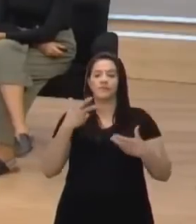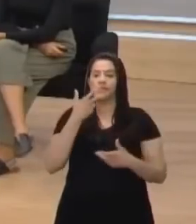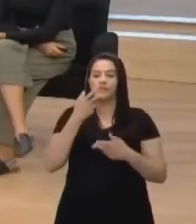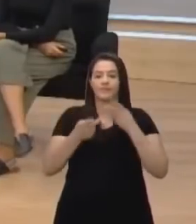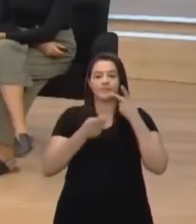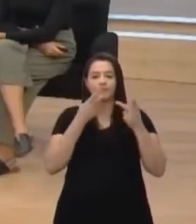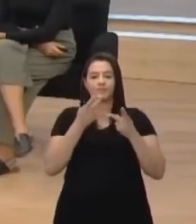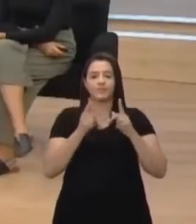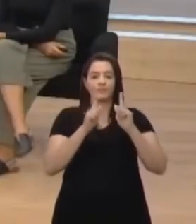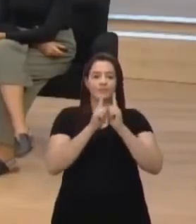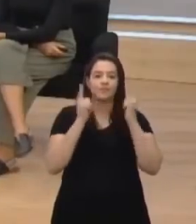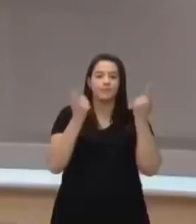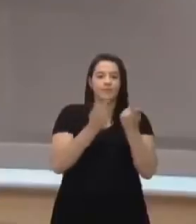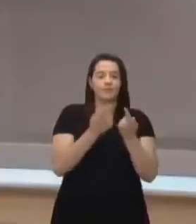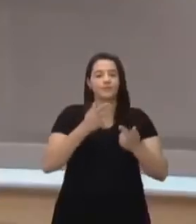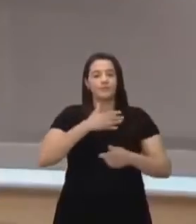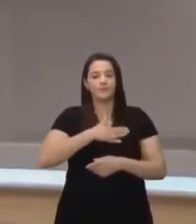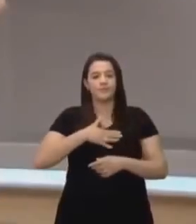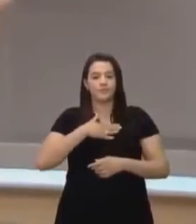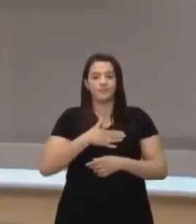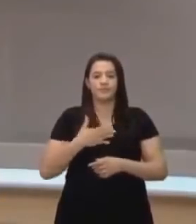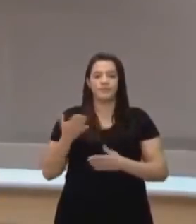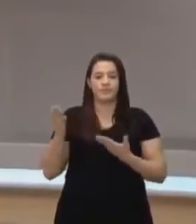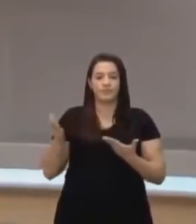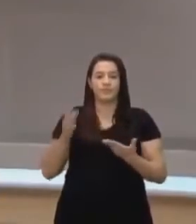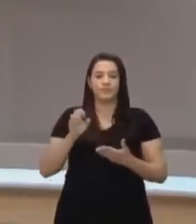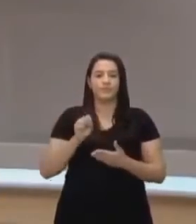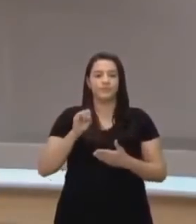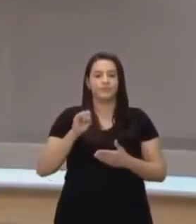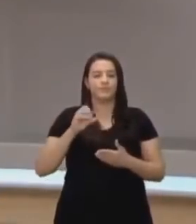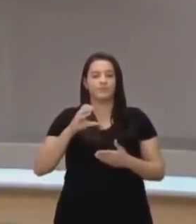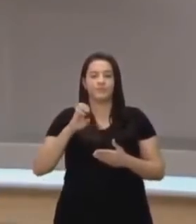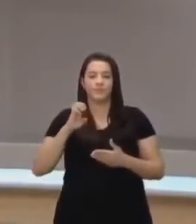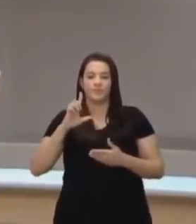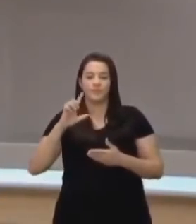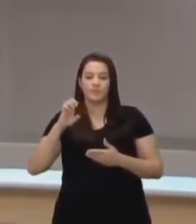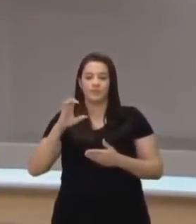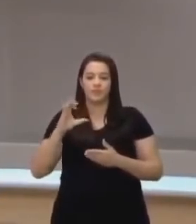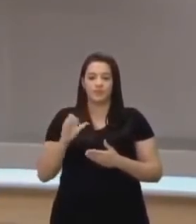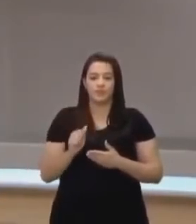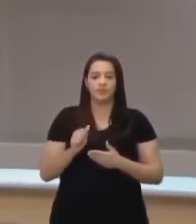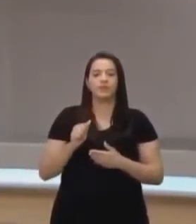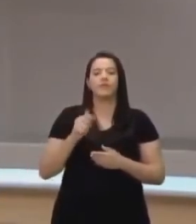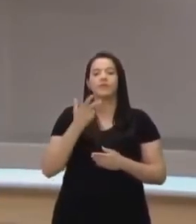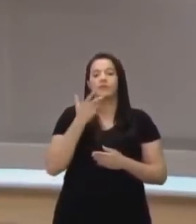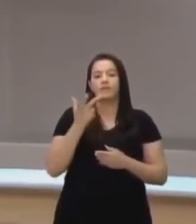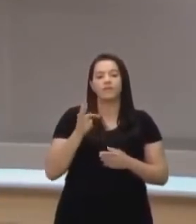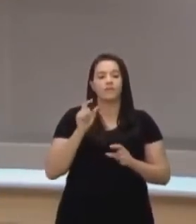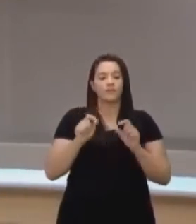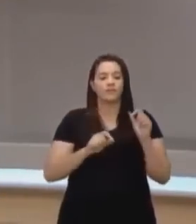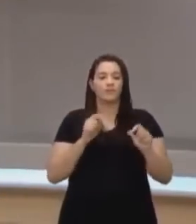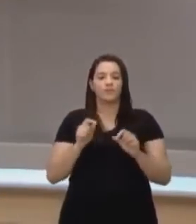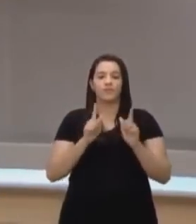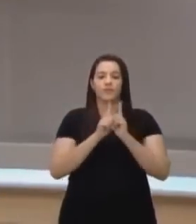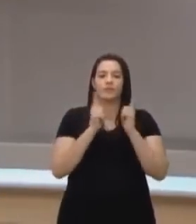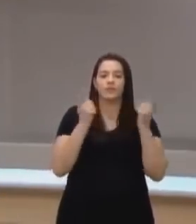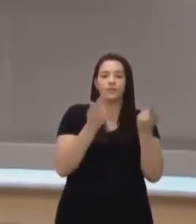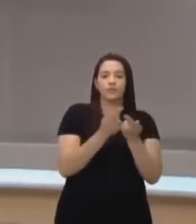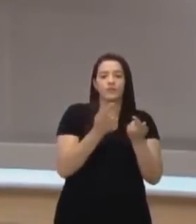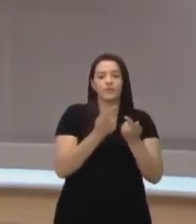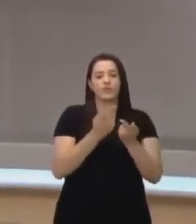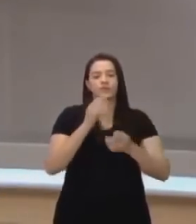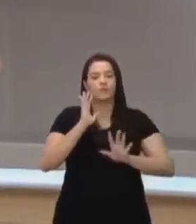Acho que é gostoso, porque a Cecília já trouxe na fala dela um pouco da mobilização dos grêmios. Isso